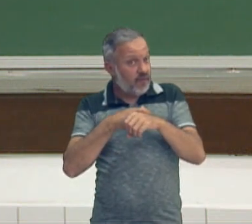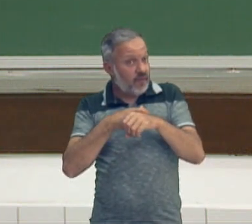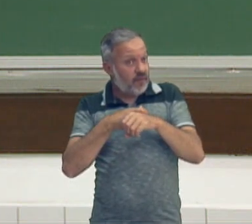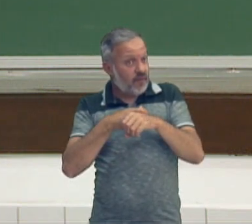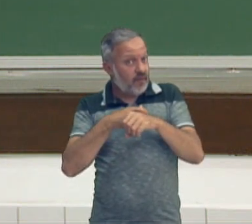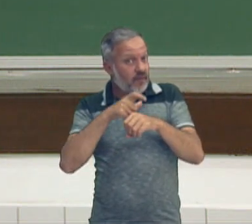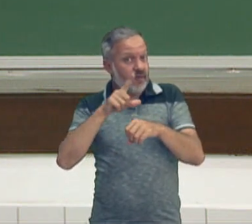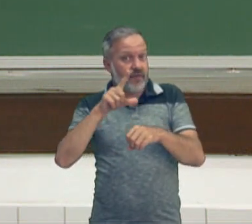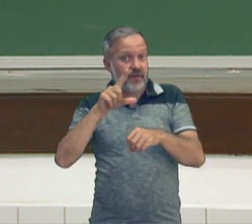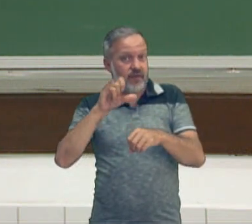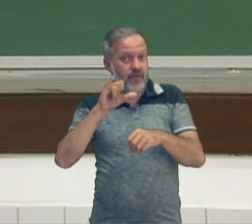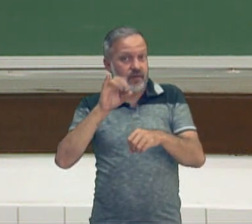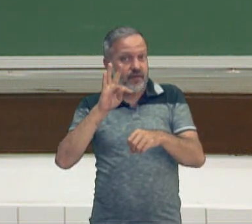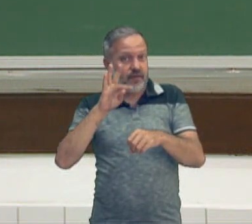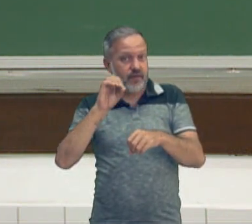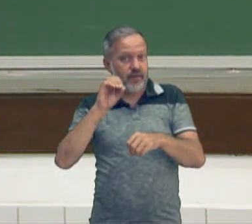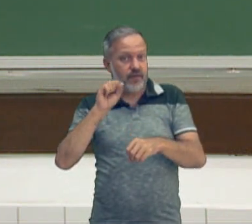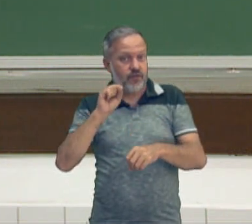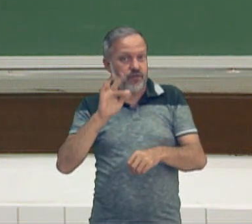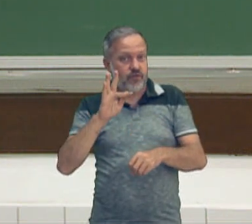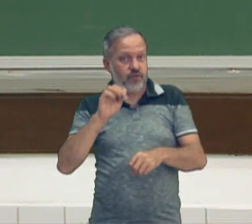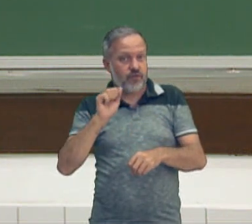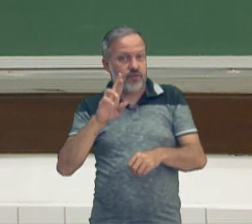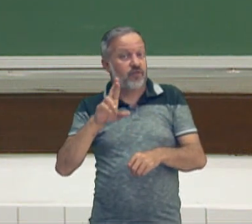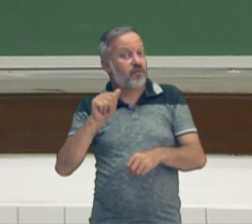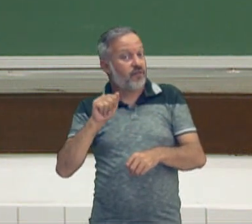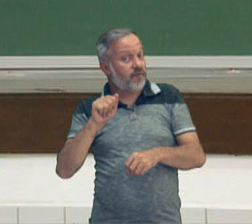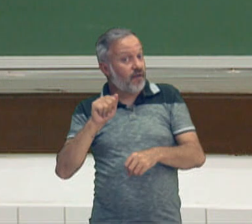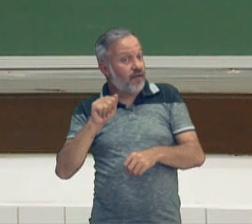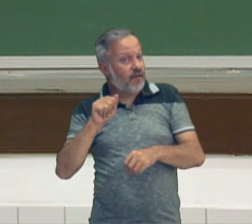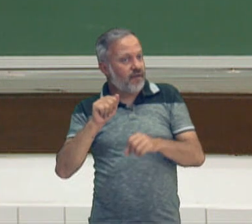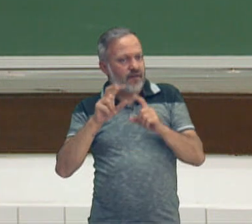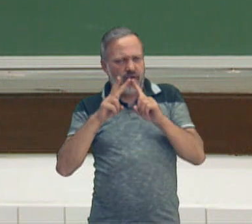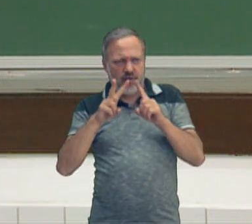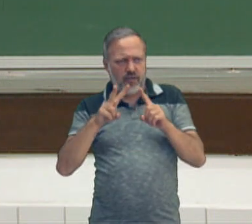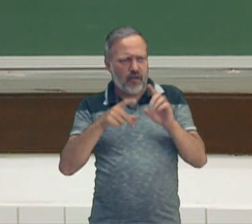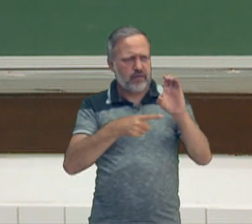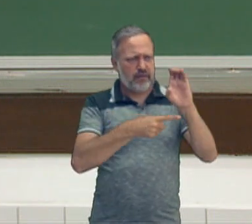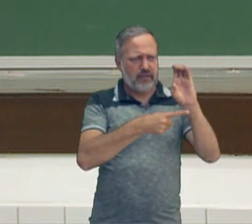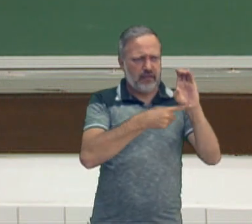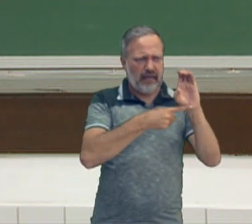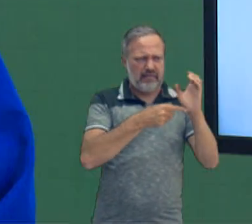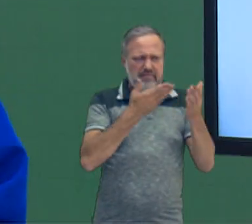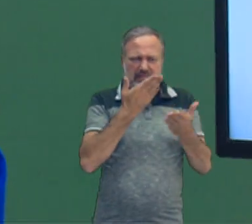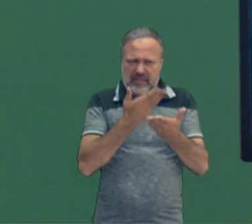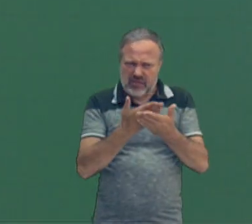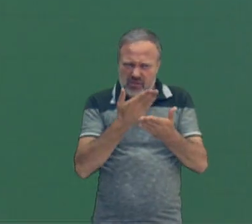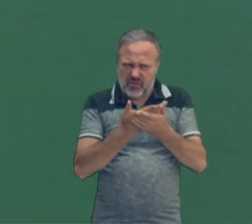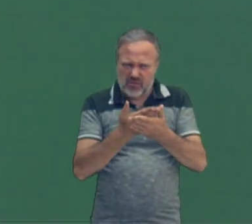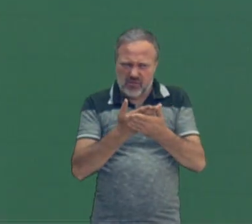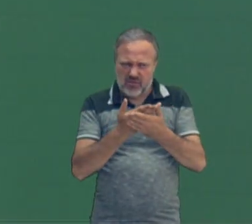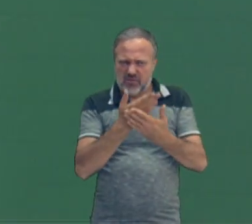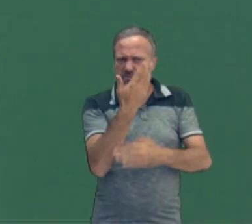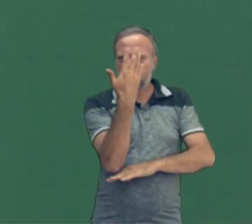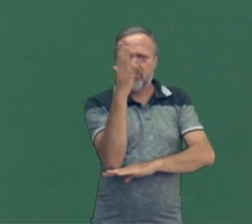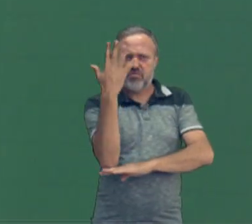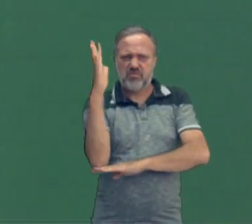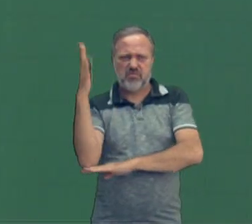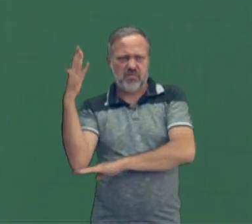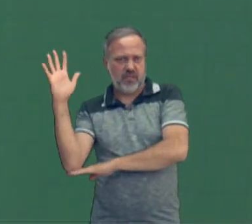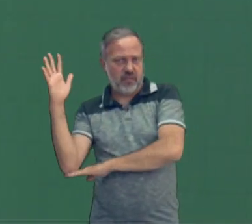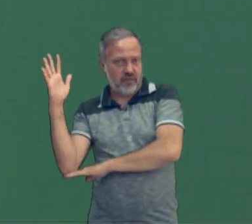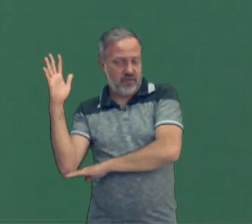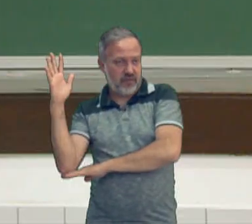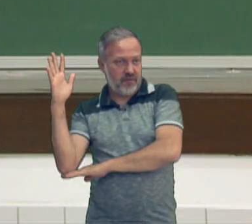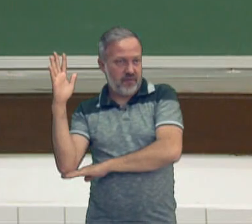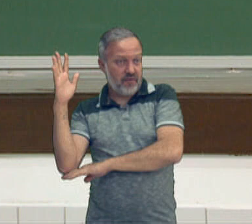Vai estudar aí a parte da geologia. Estudo das vegetações, seria outra coisa ainda. É óbvio que você deve